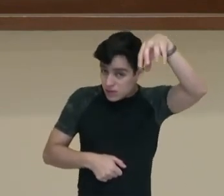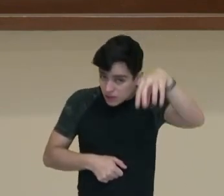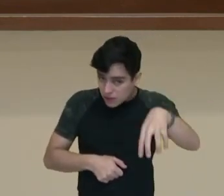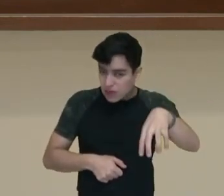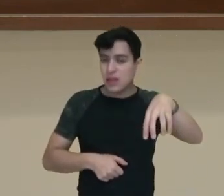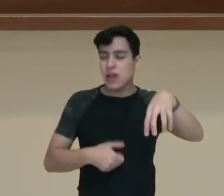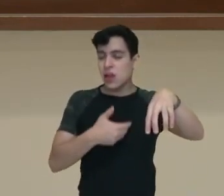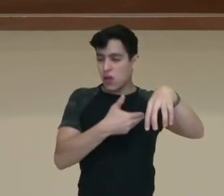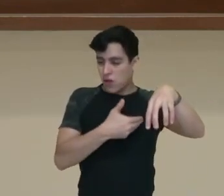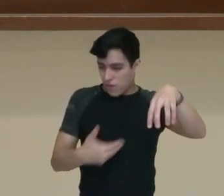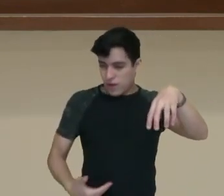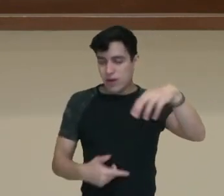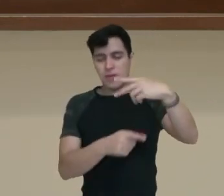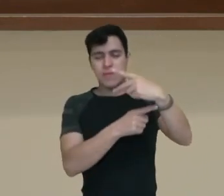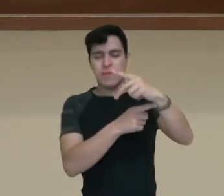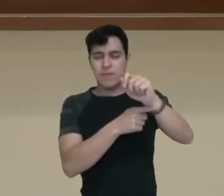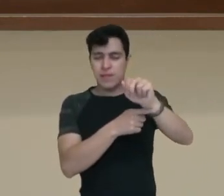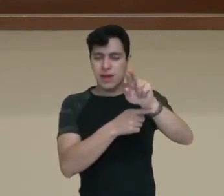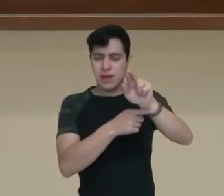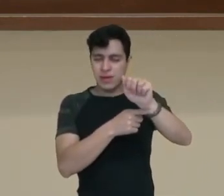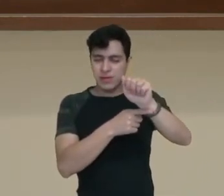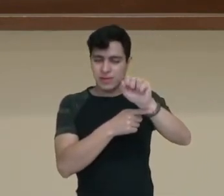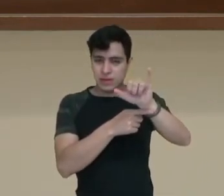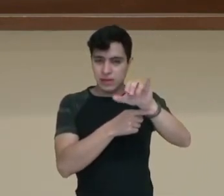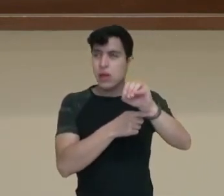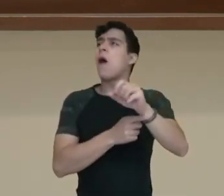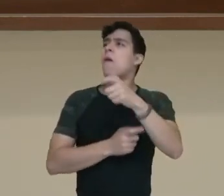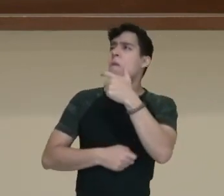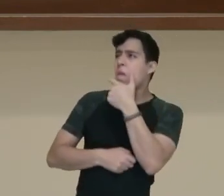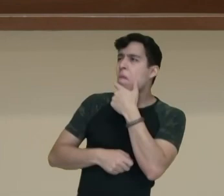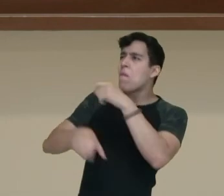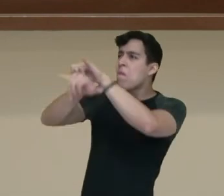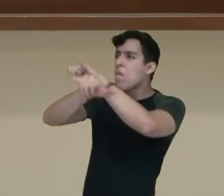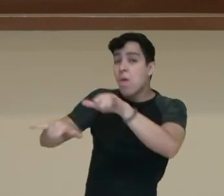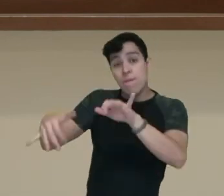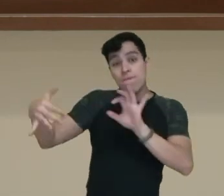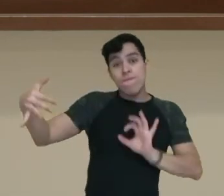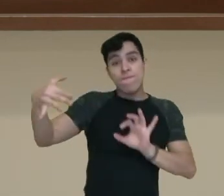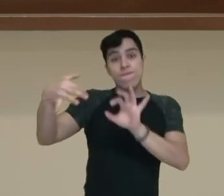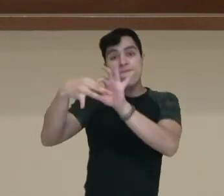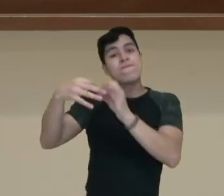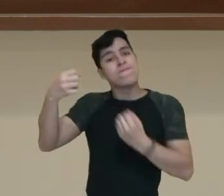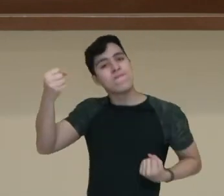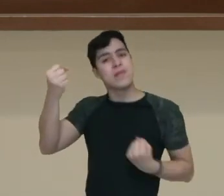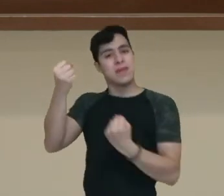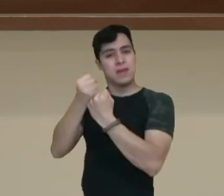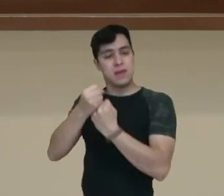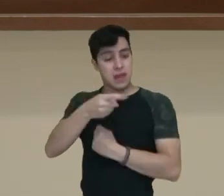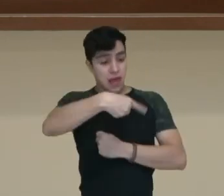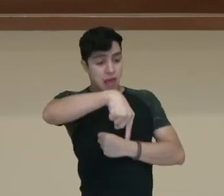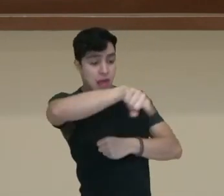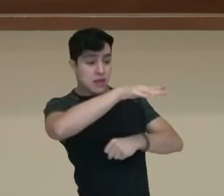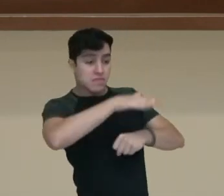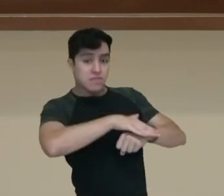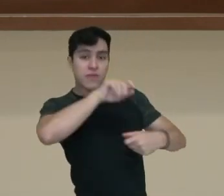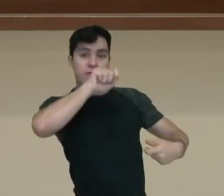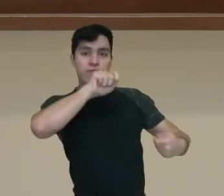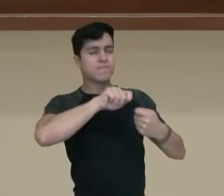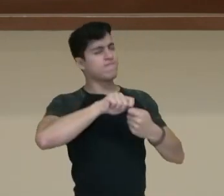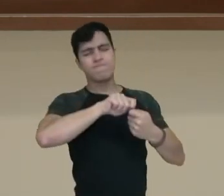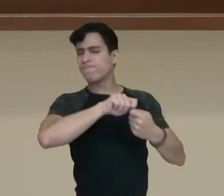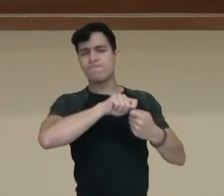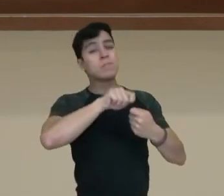governo de Paraíso, eles estão apoiando apenas. Não quer dizer que eles estão por si só executando